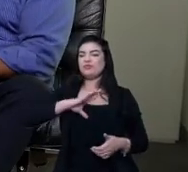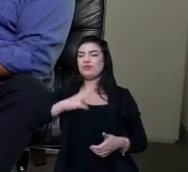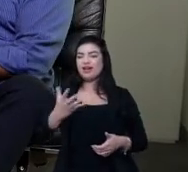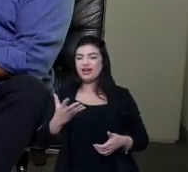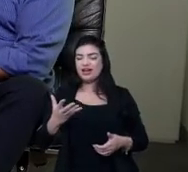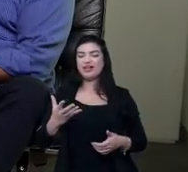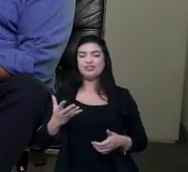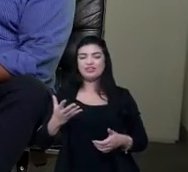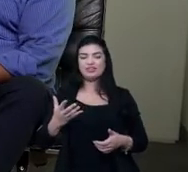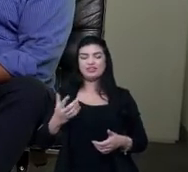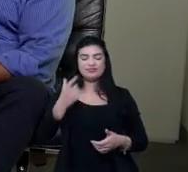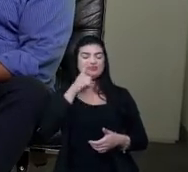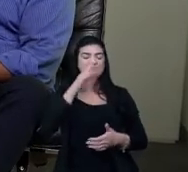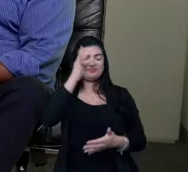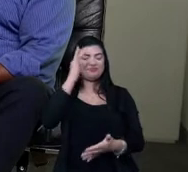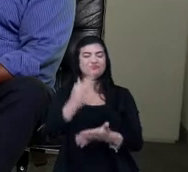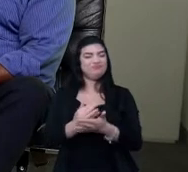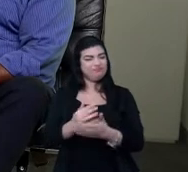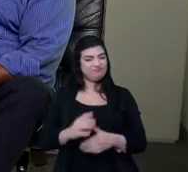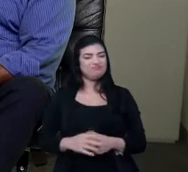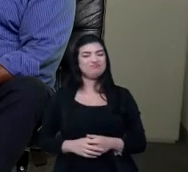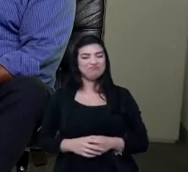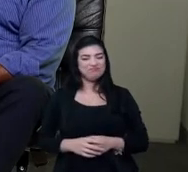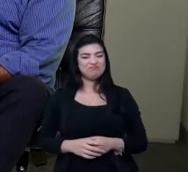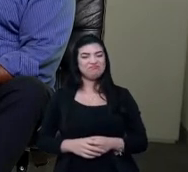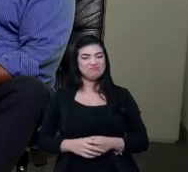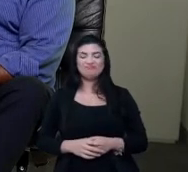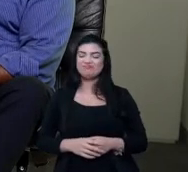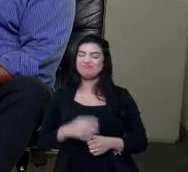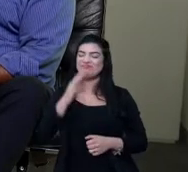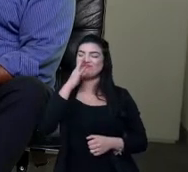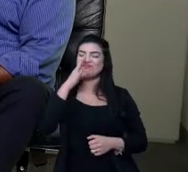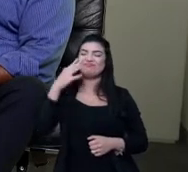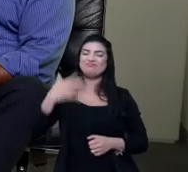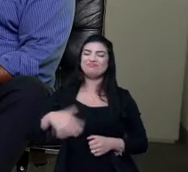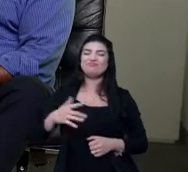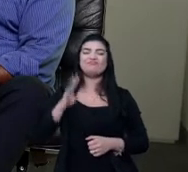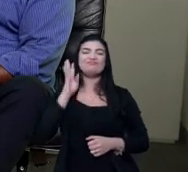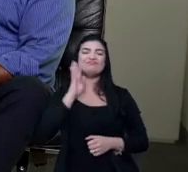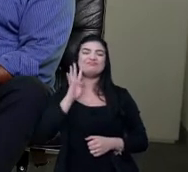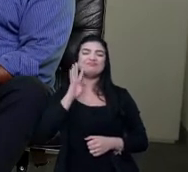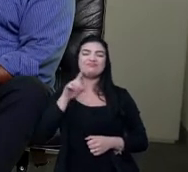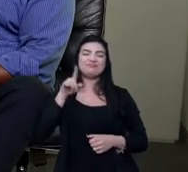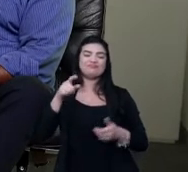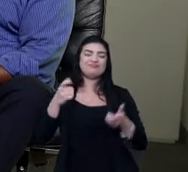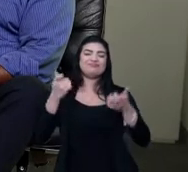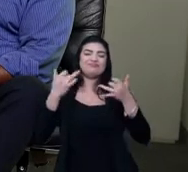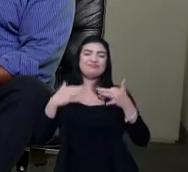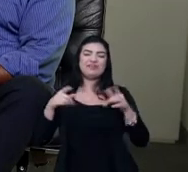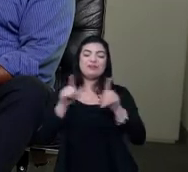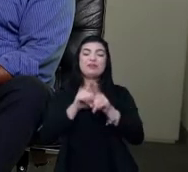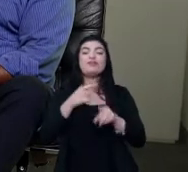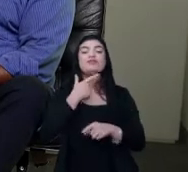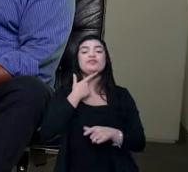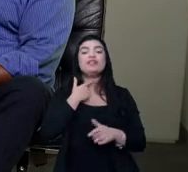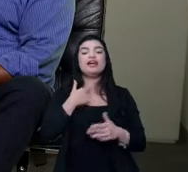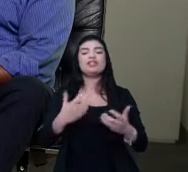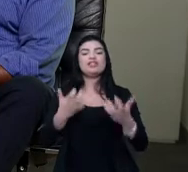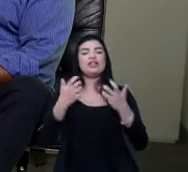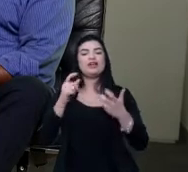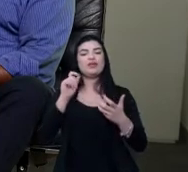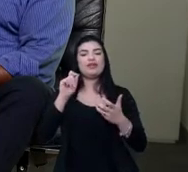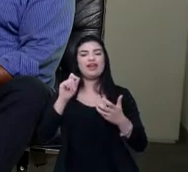determinação. Olha, Ricieri, que presente poder te ouvir. E a vontade é ir lá direto na obra